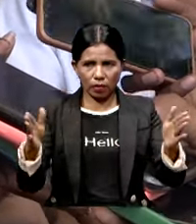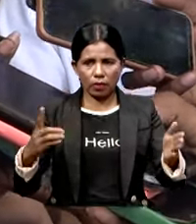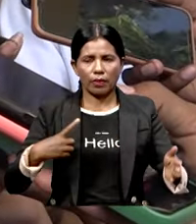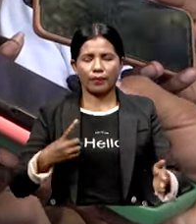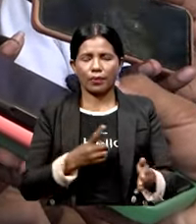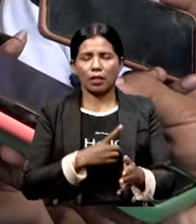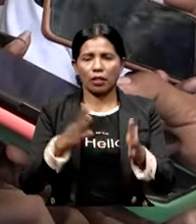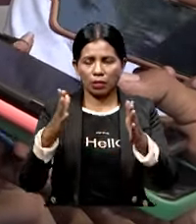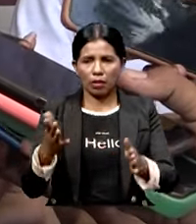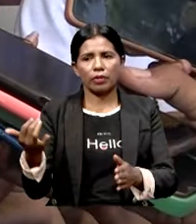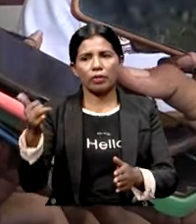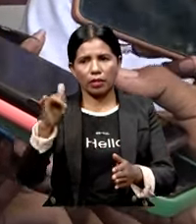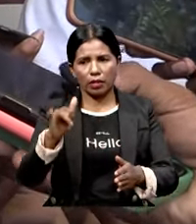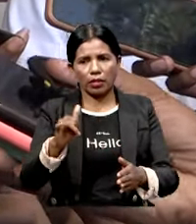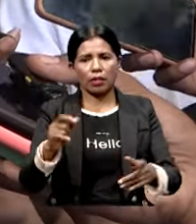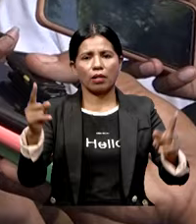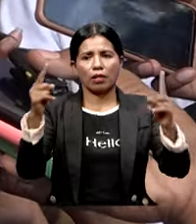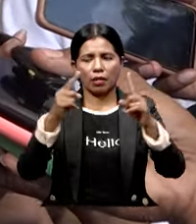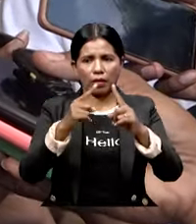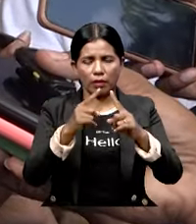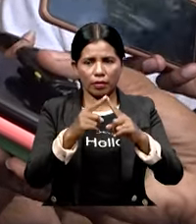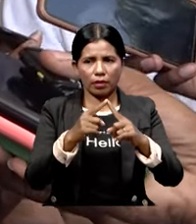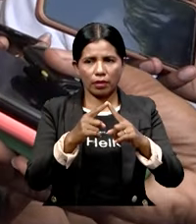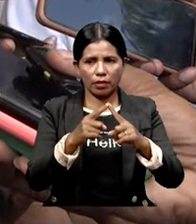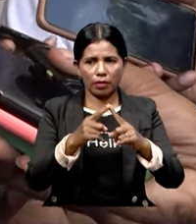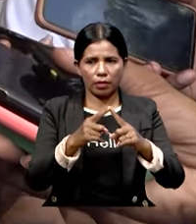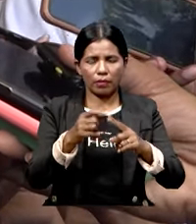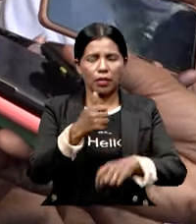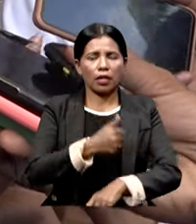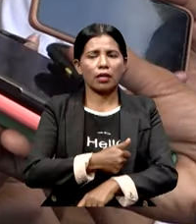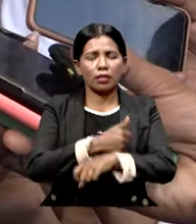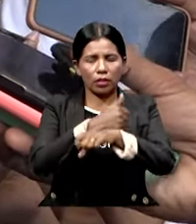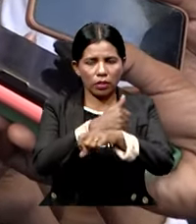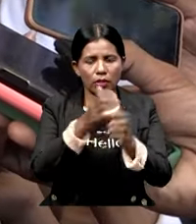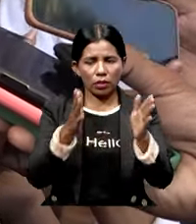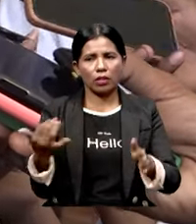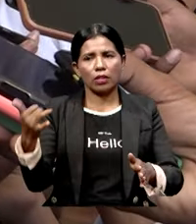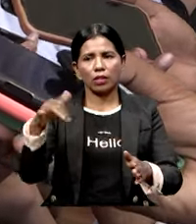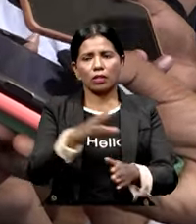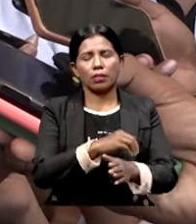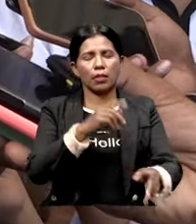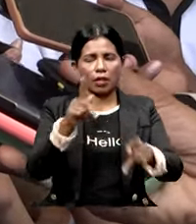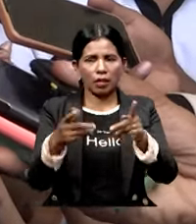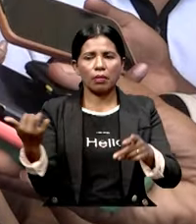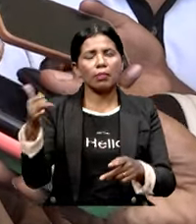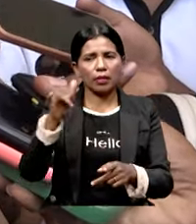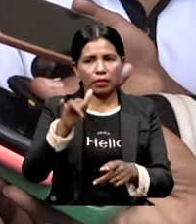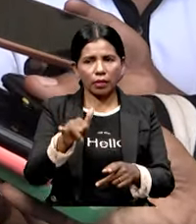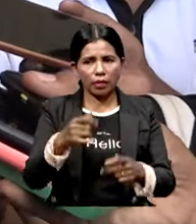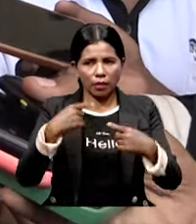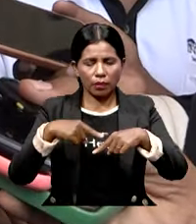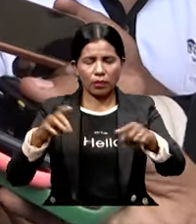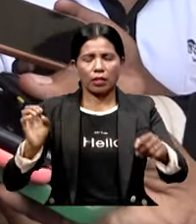deputado Ciremo, para assessor Ciremo, para adidos, né, para